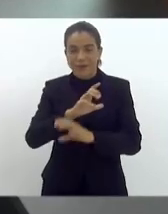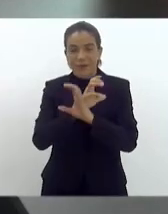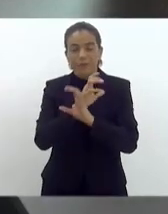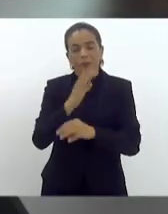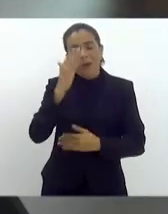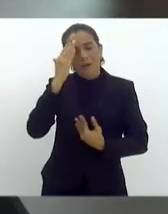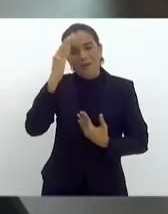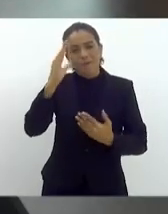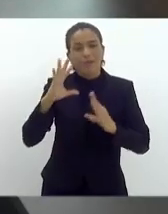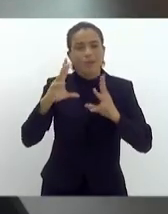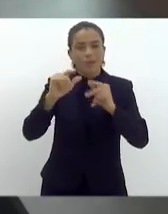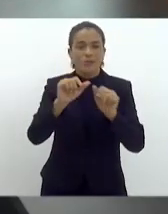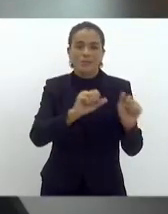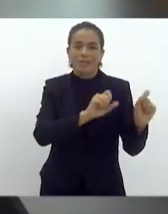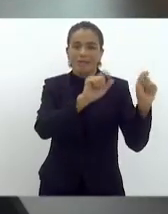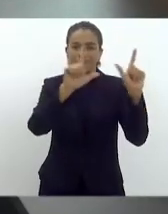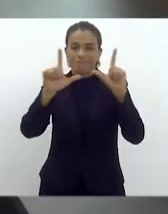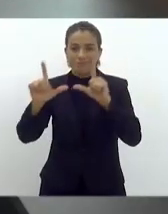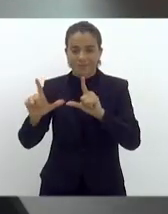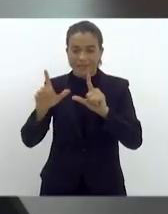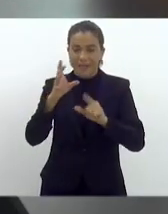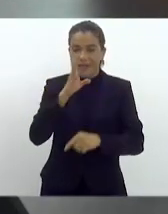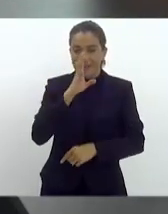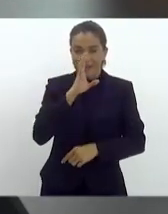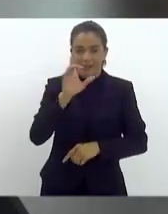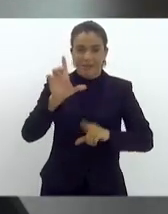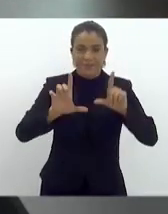nos acompanham pela TV Alerta Boa tarde